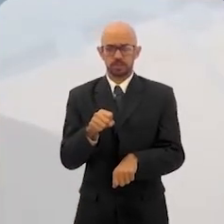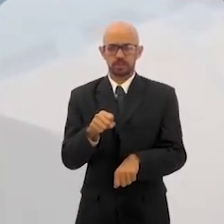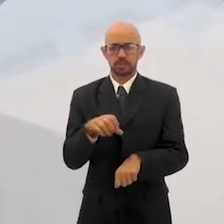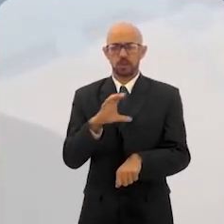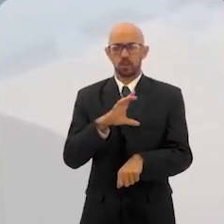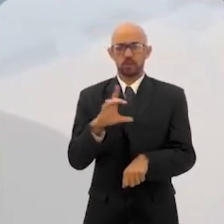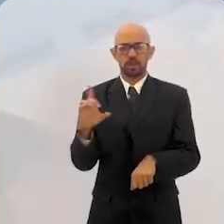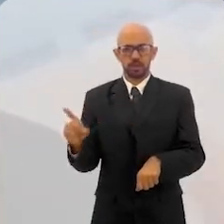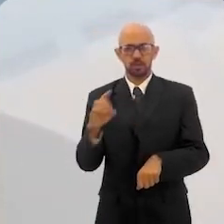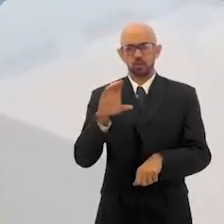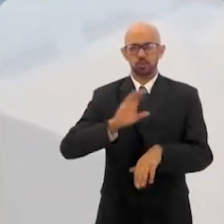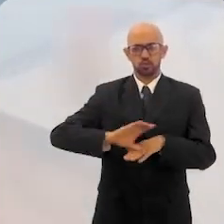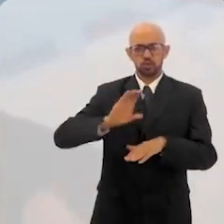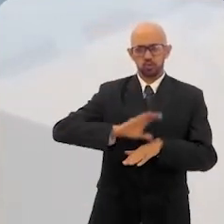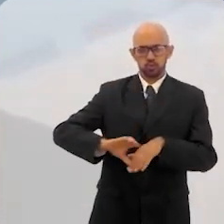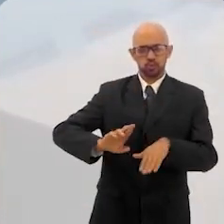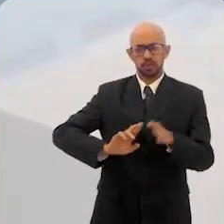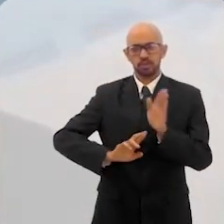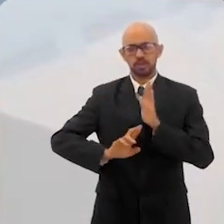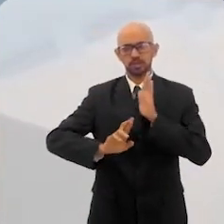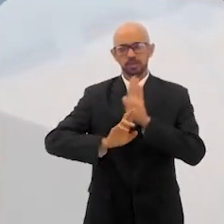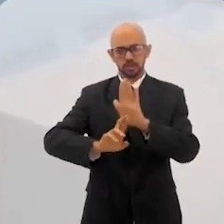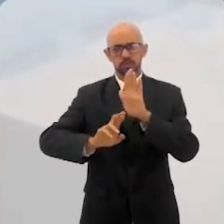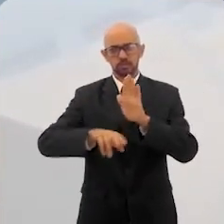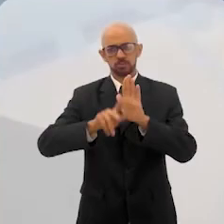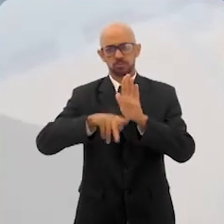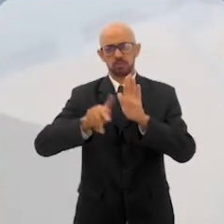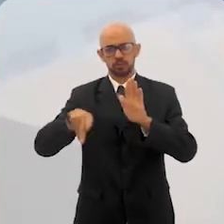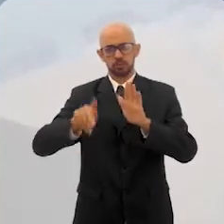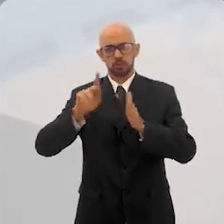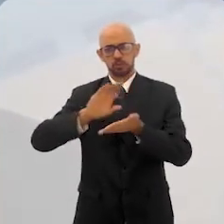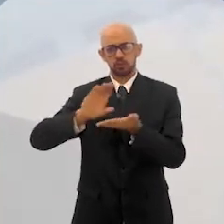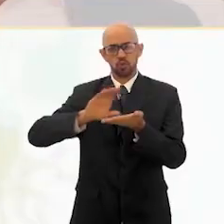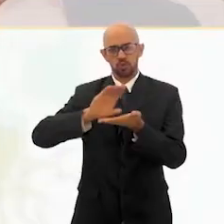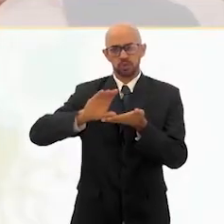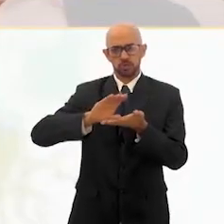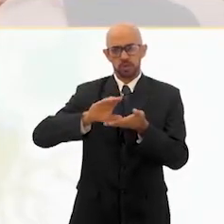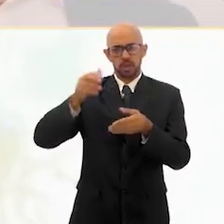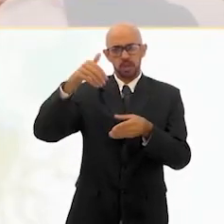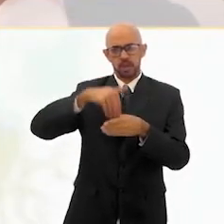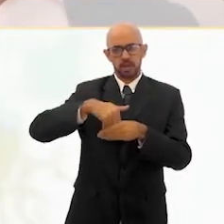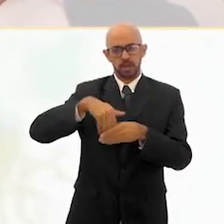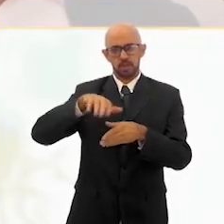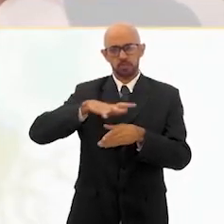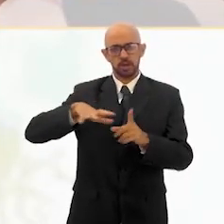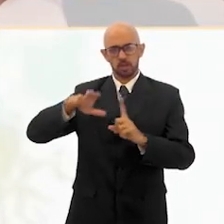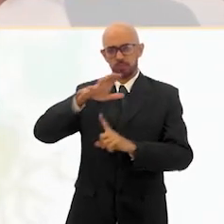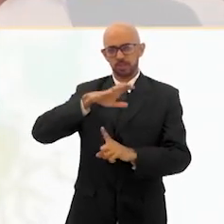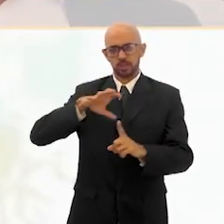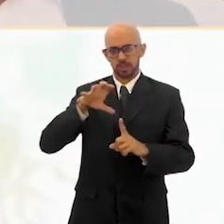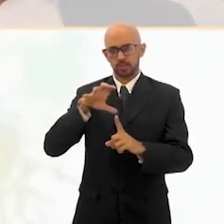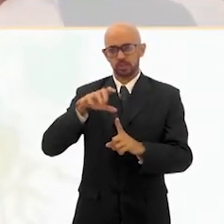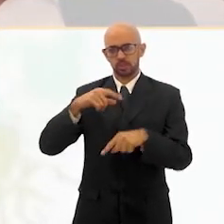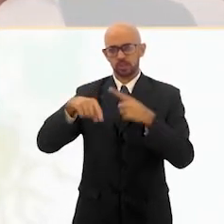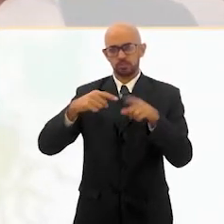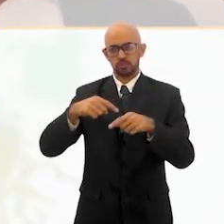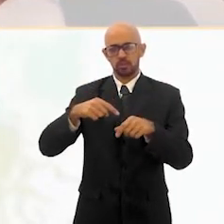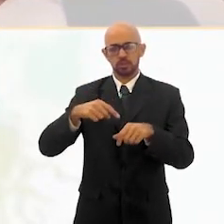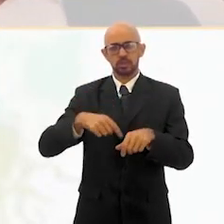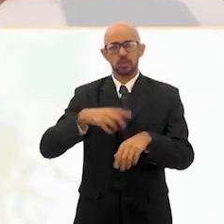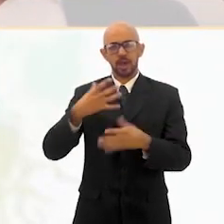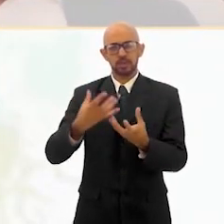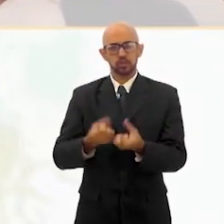ter sido representante dos professores no Conselho Superior, eleito pela comunidade. Em 2011 eu assumo a